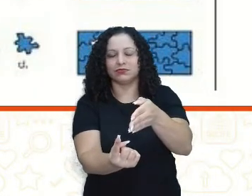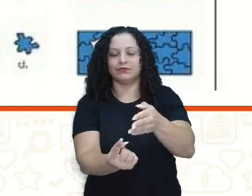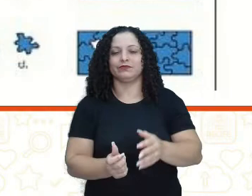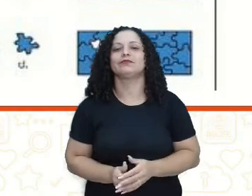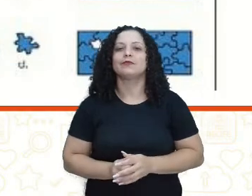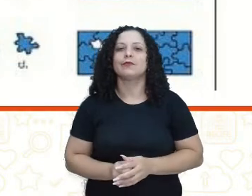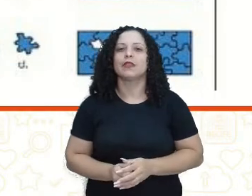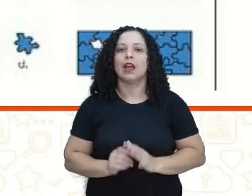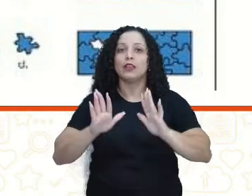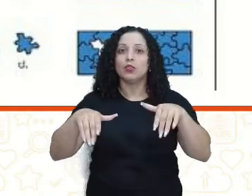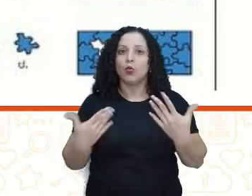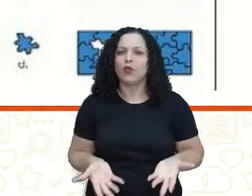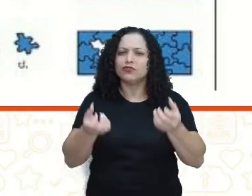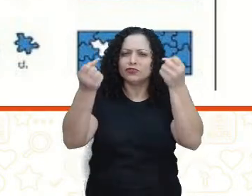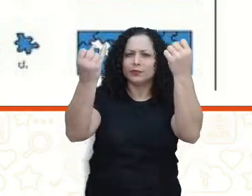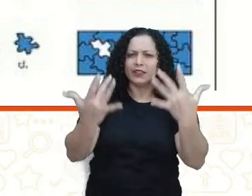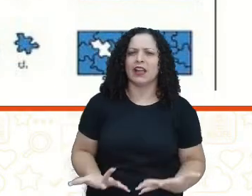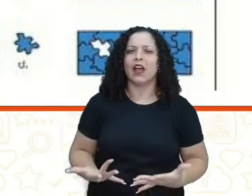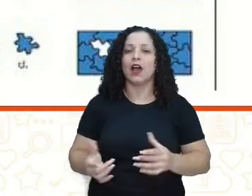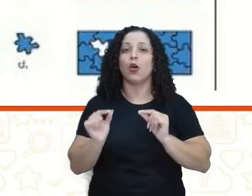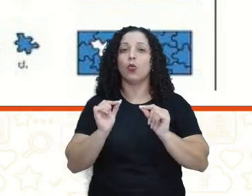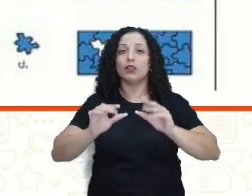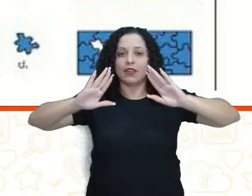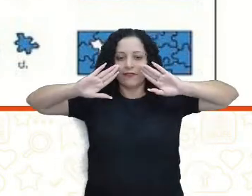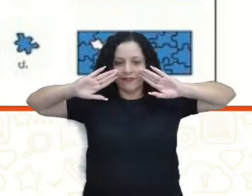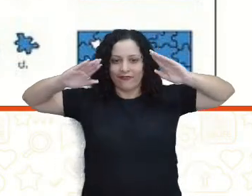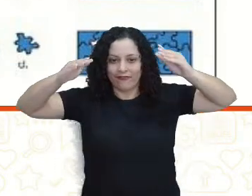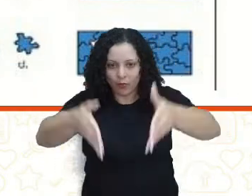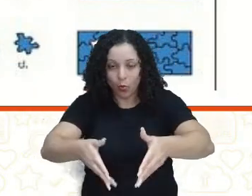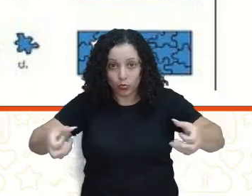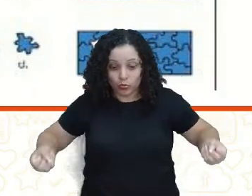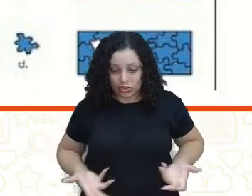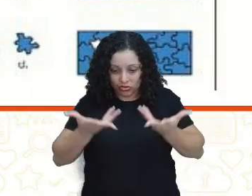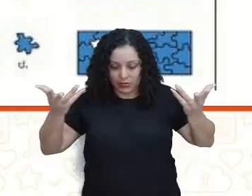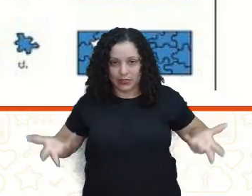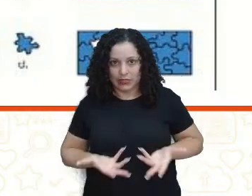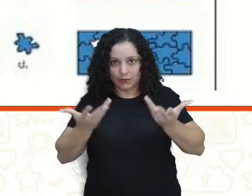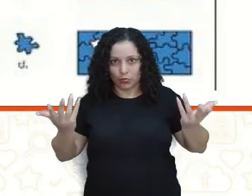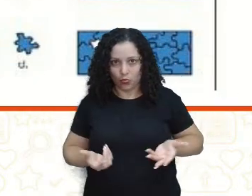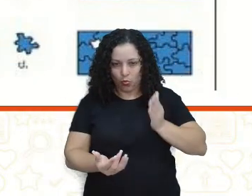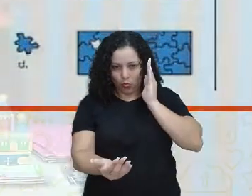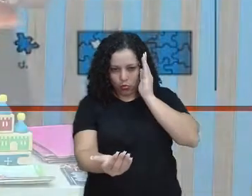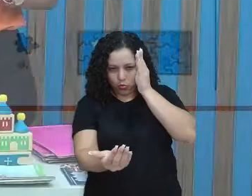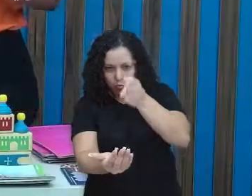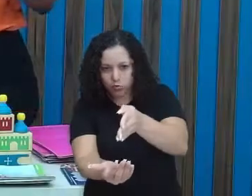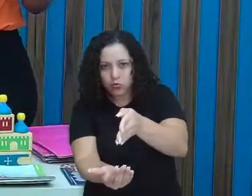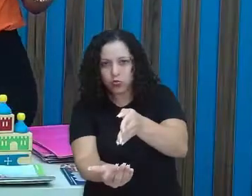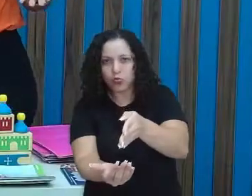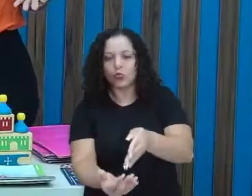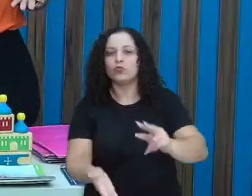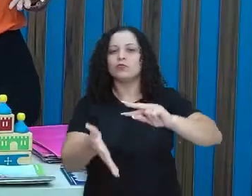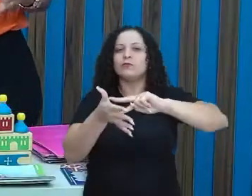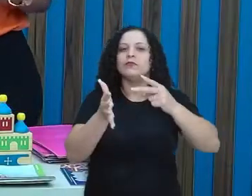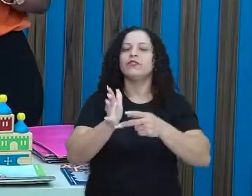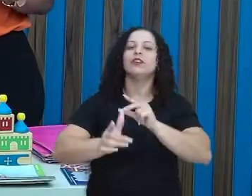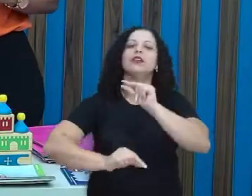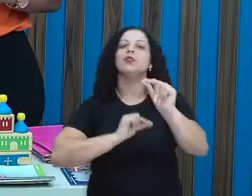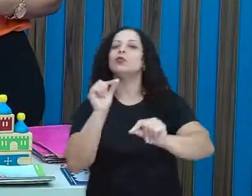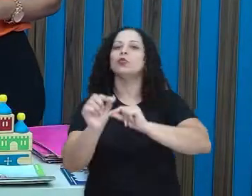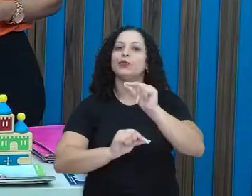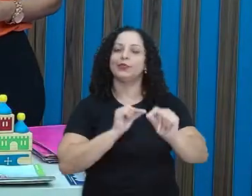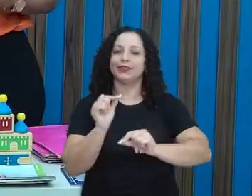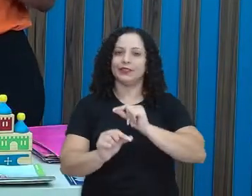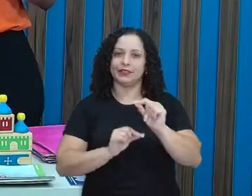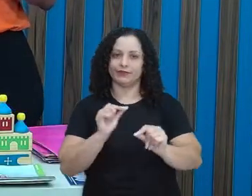quando a gente fala de direcionar para o estímulo que a atividade está direcionada, a gente está considerando, a gente está levando